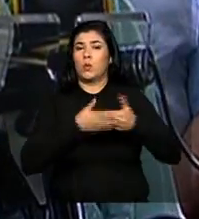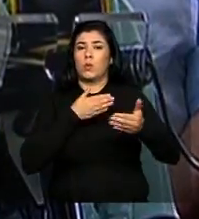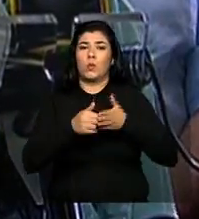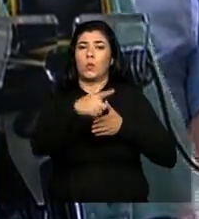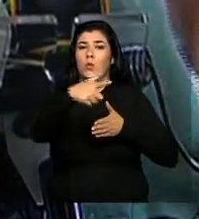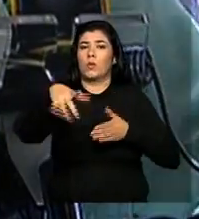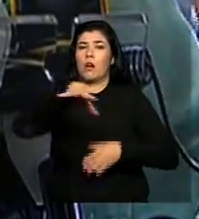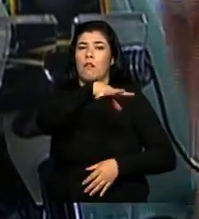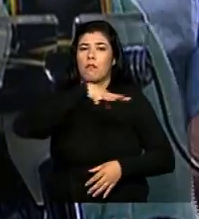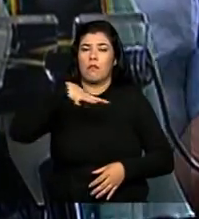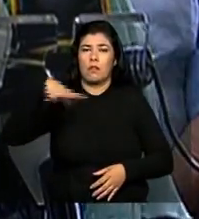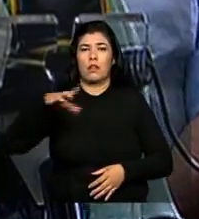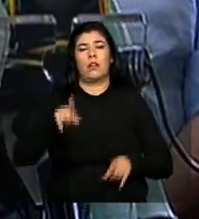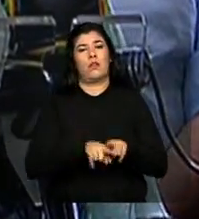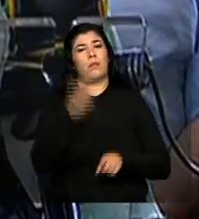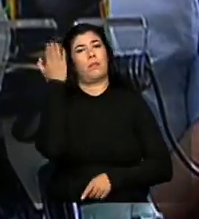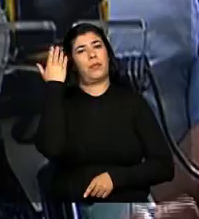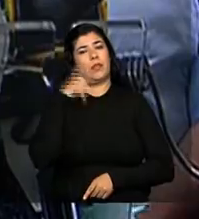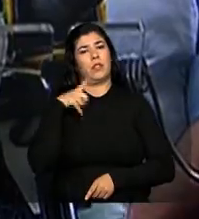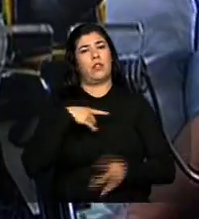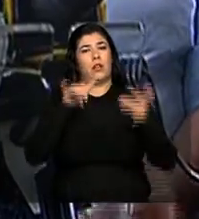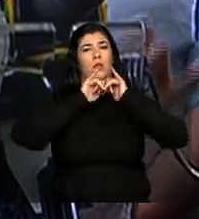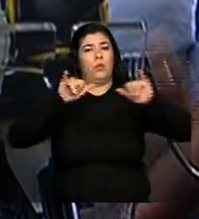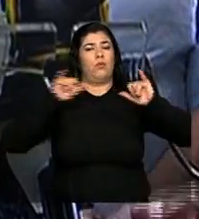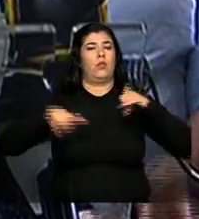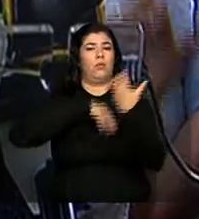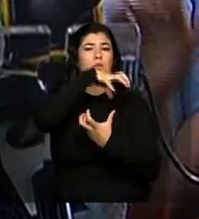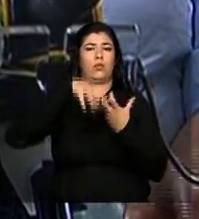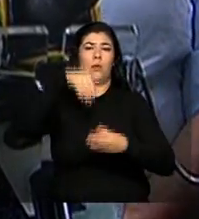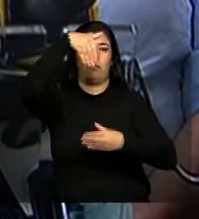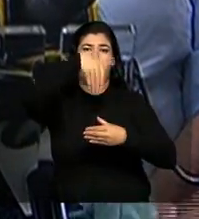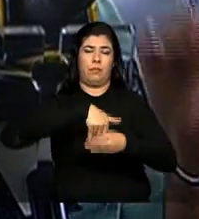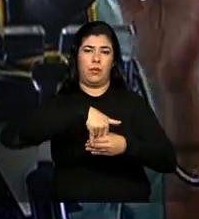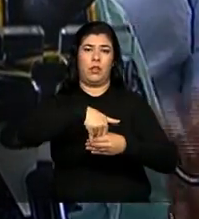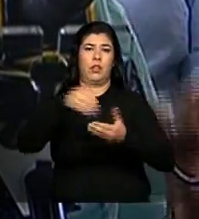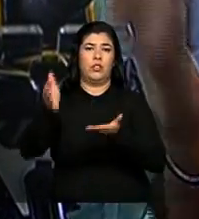as áreas. Durante a campanha eleitoral, nós retiramos